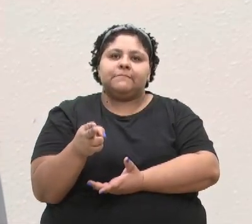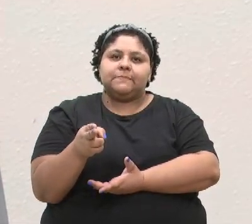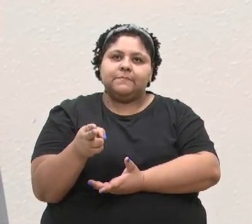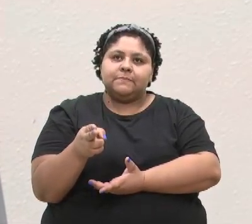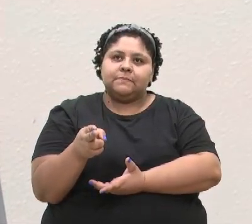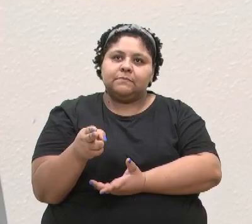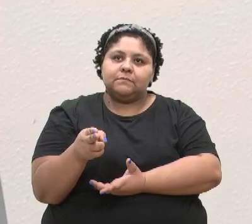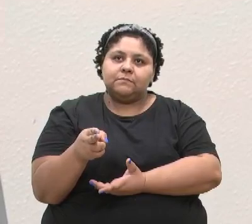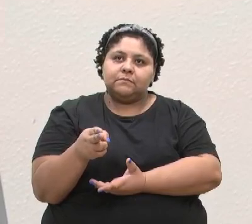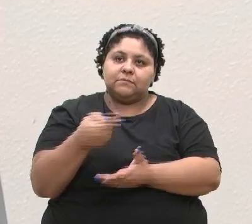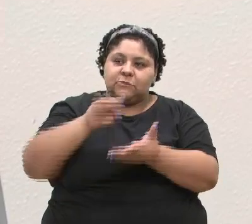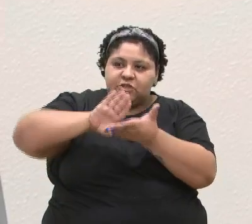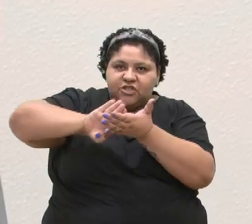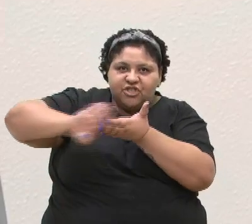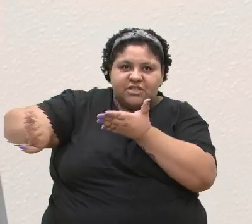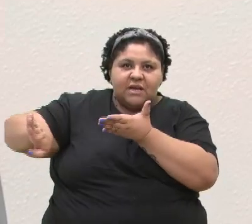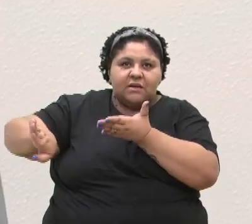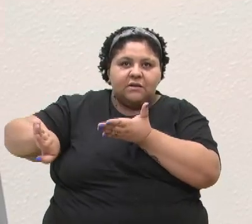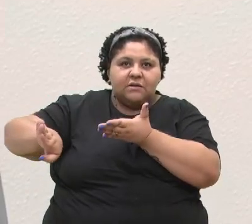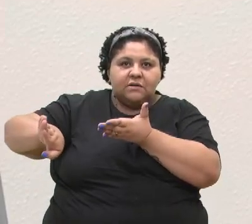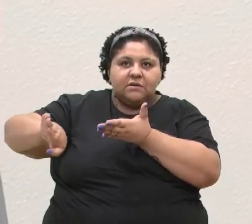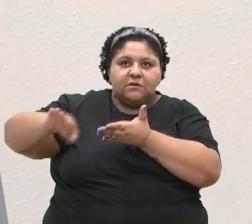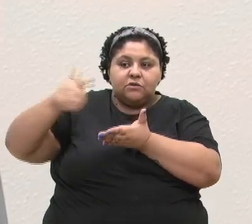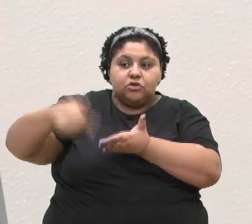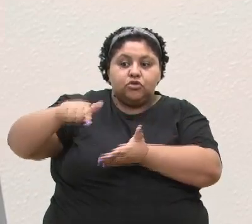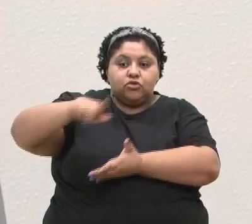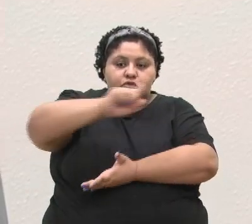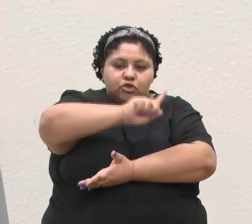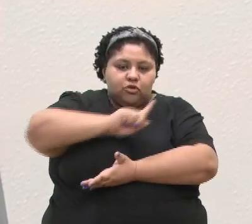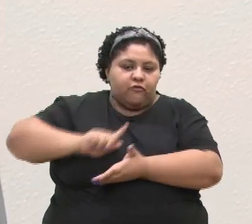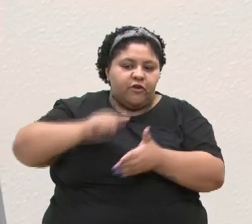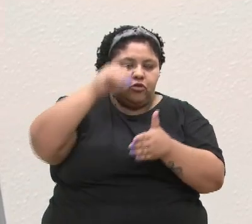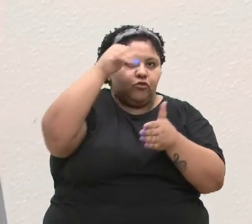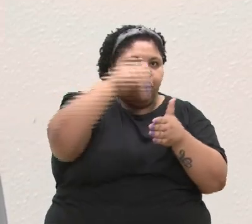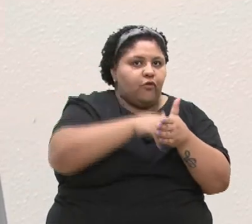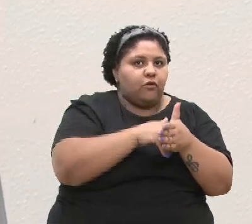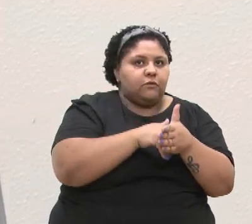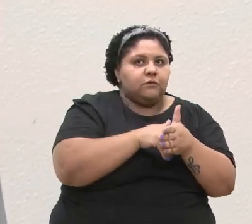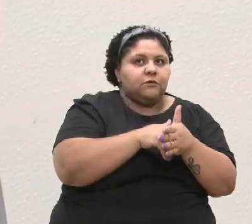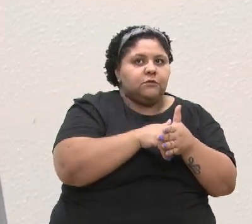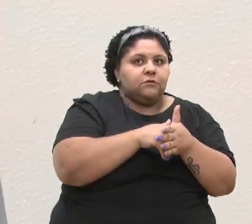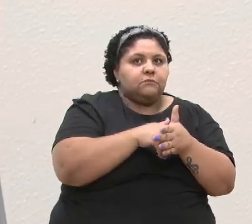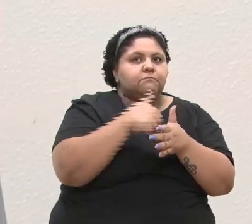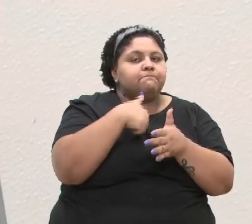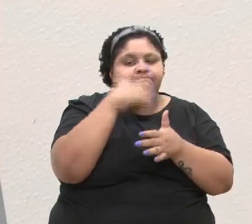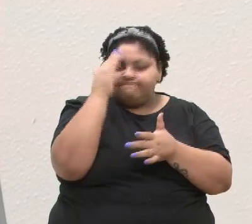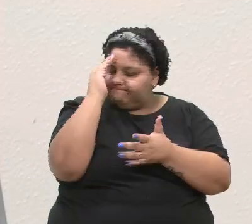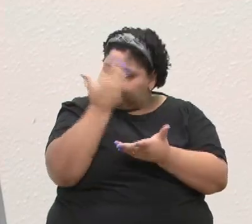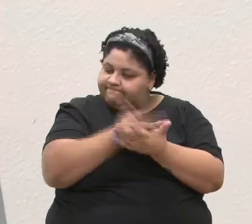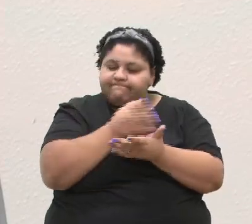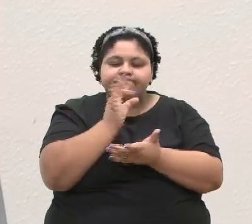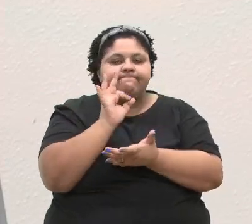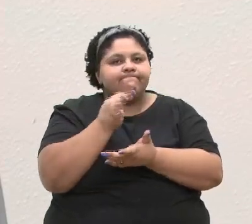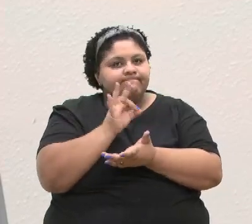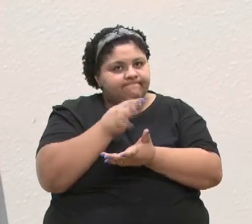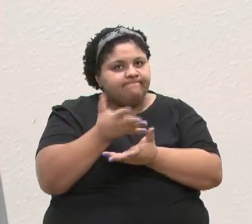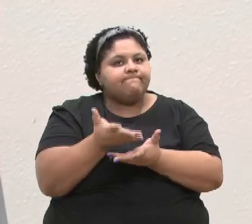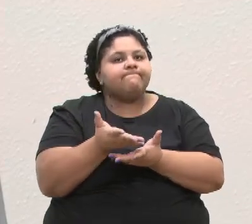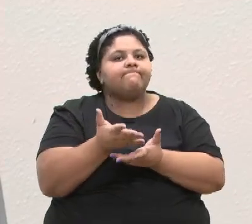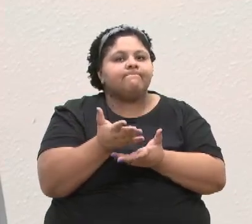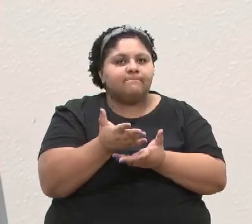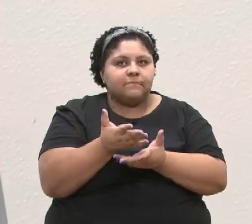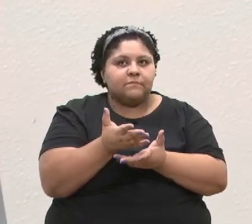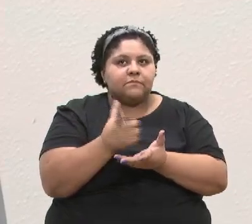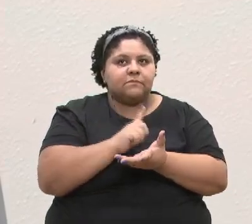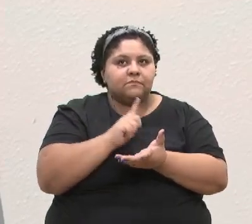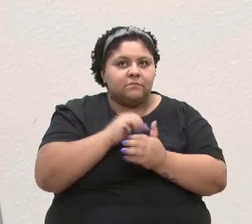nós tirarmos novamente esse governo no voto, e que eu tenho certeza absoluta que